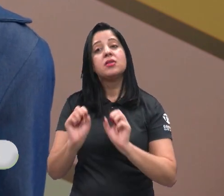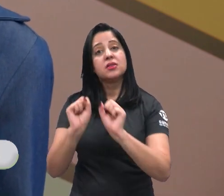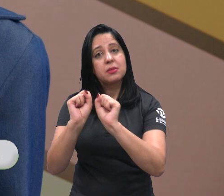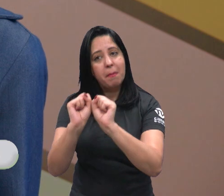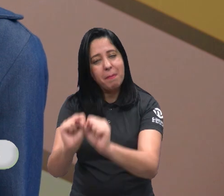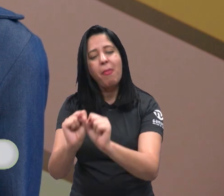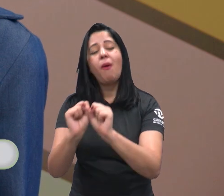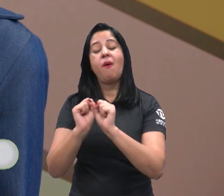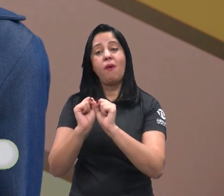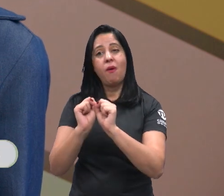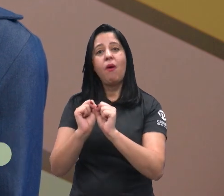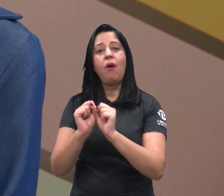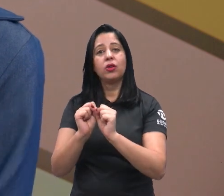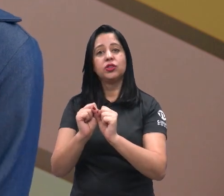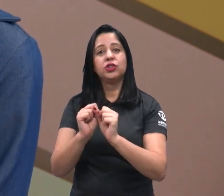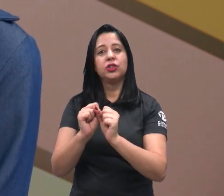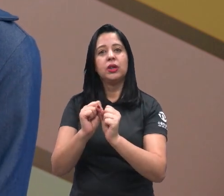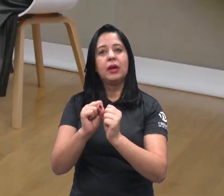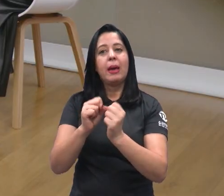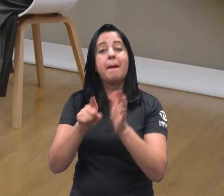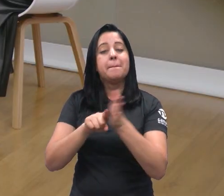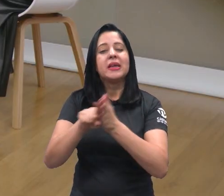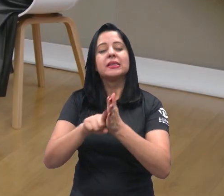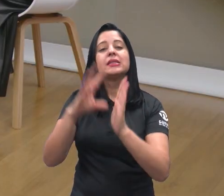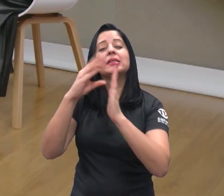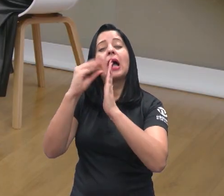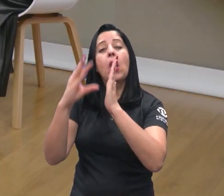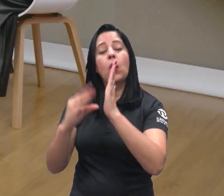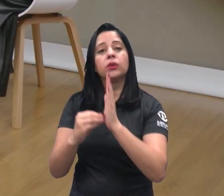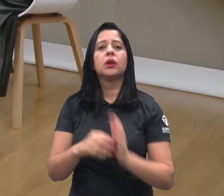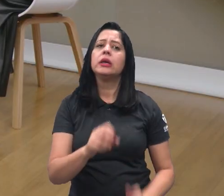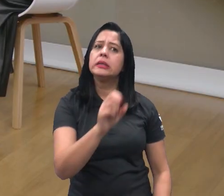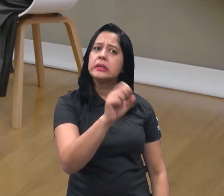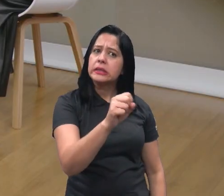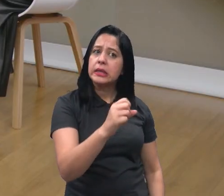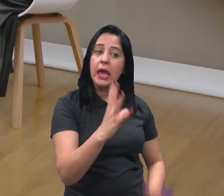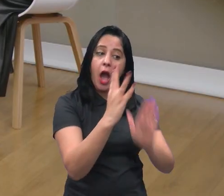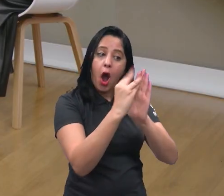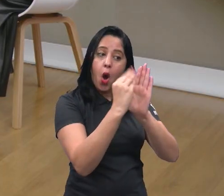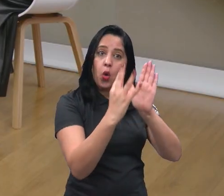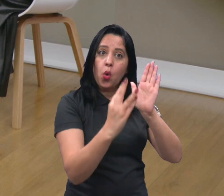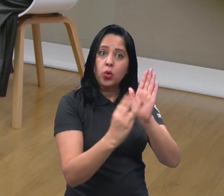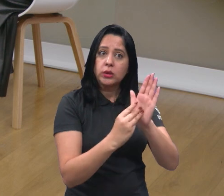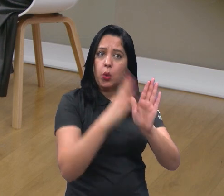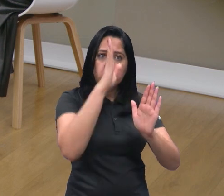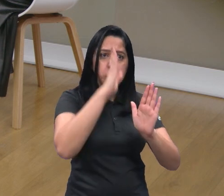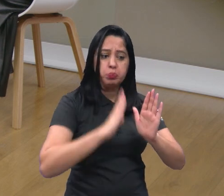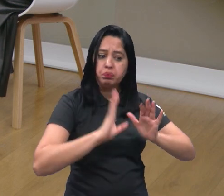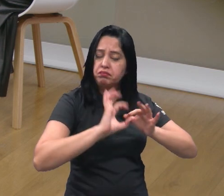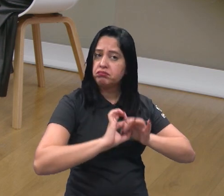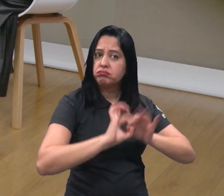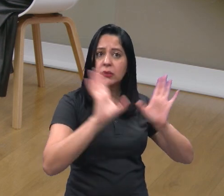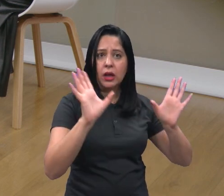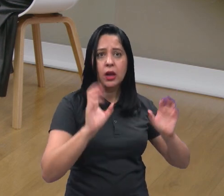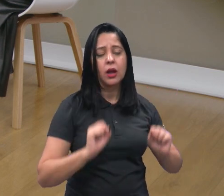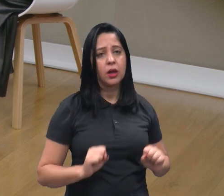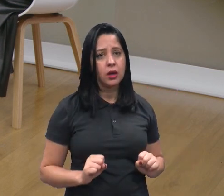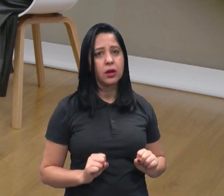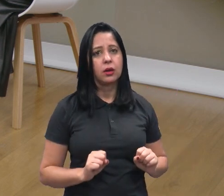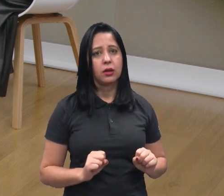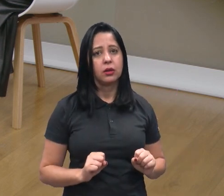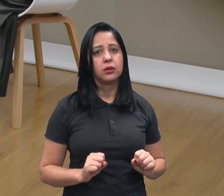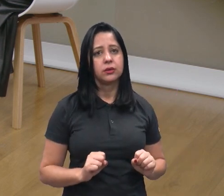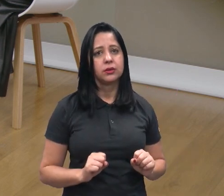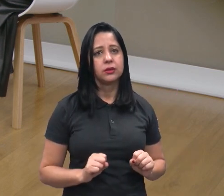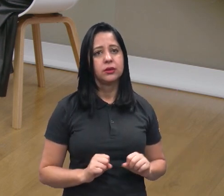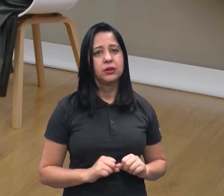caminhe para um acompanhamento terapêutico. Sim, são conteúdos que estão disponíveis aí e de Sim. forma gratuita, né? O que é Sim. muito bacana. Com certeza. Perfeito, Com